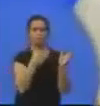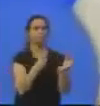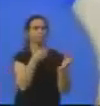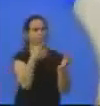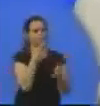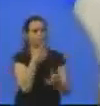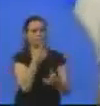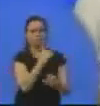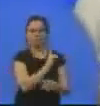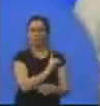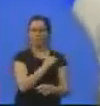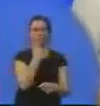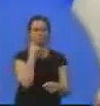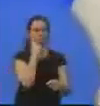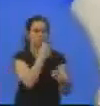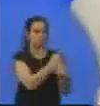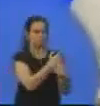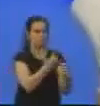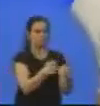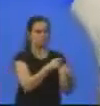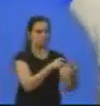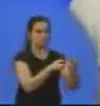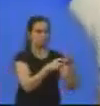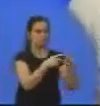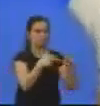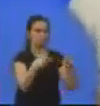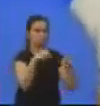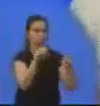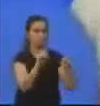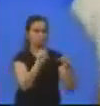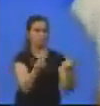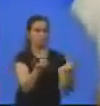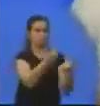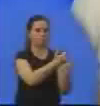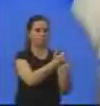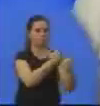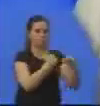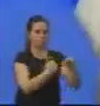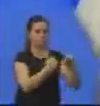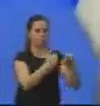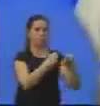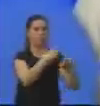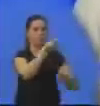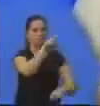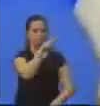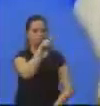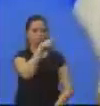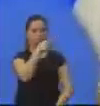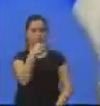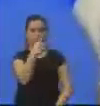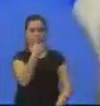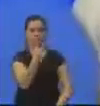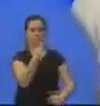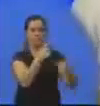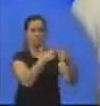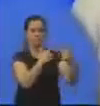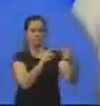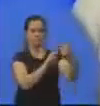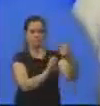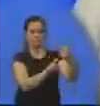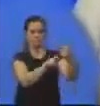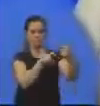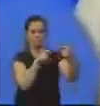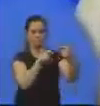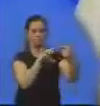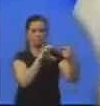resolver. Quando eu substituo x igual a 0, eu fico com e elevado a 0, que dá 1, menos 1, deu 0. Dividido por 0,